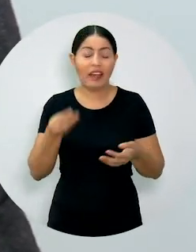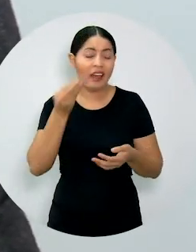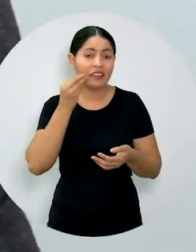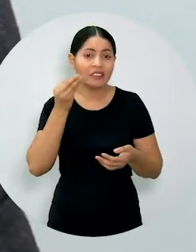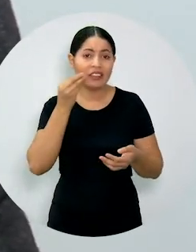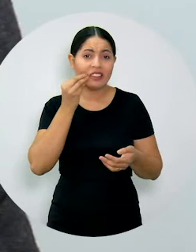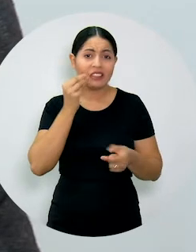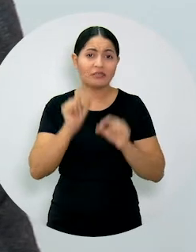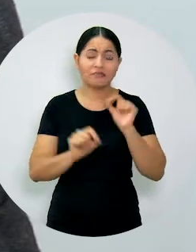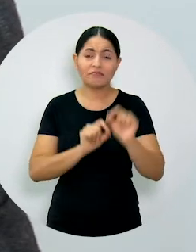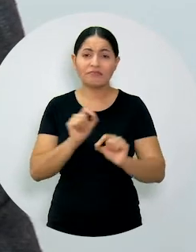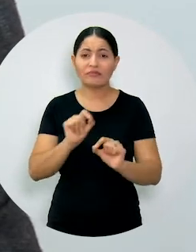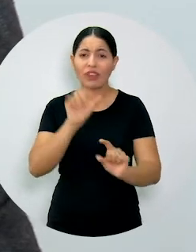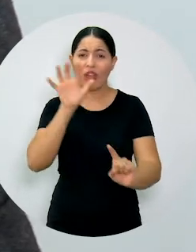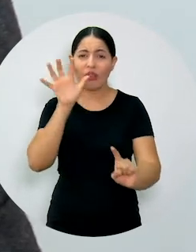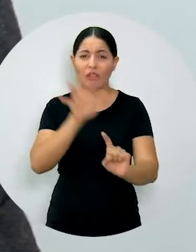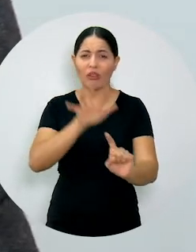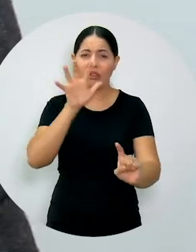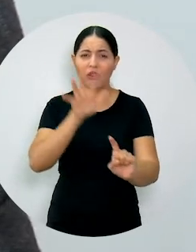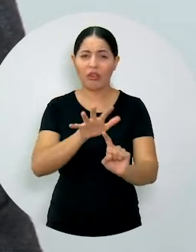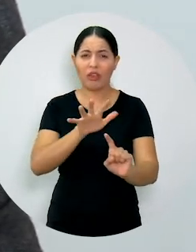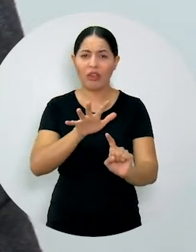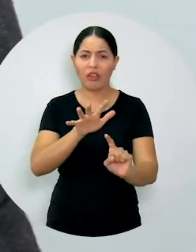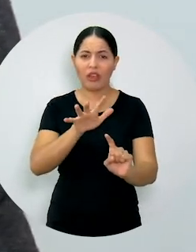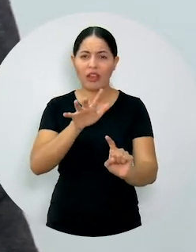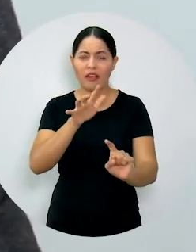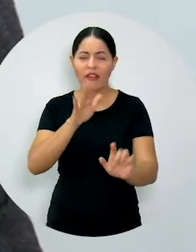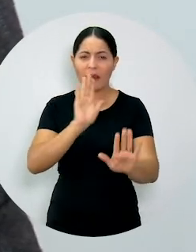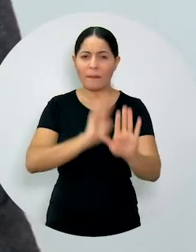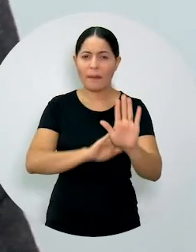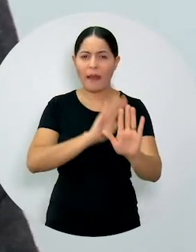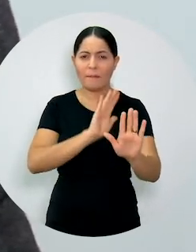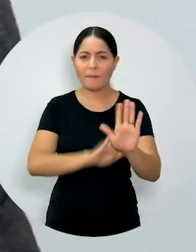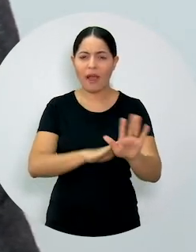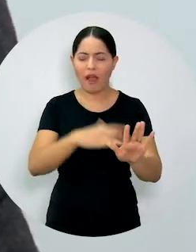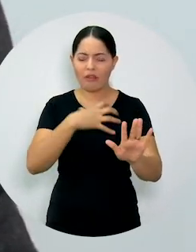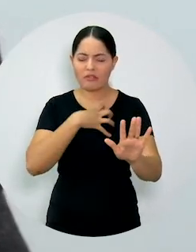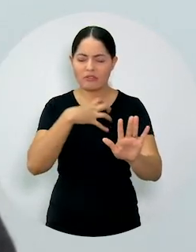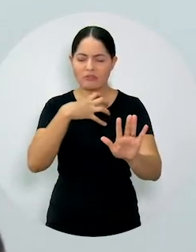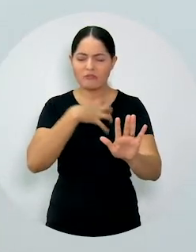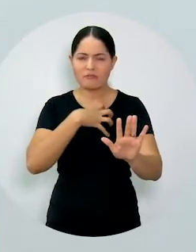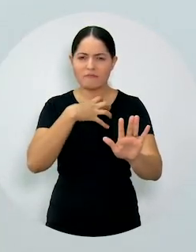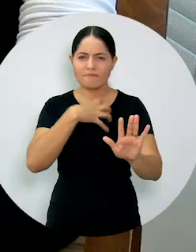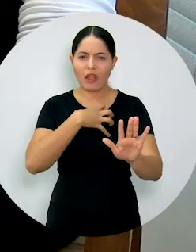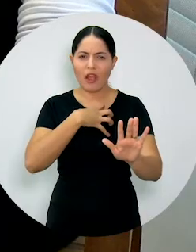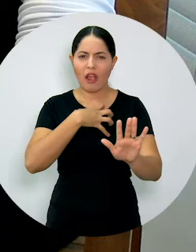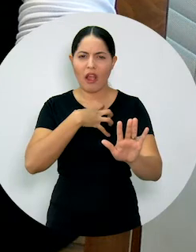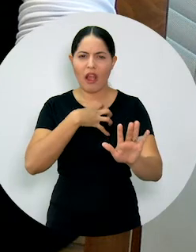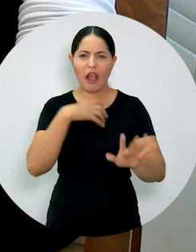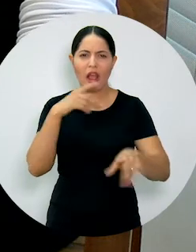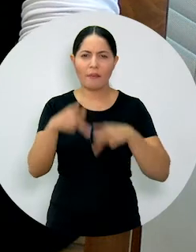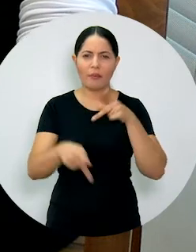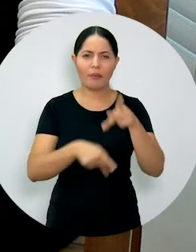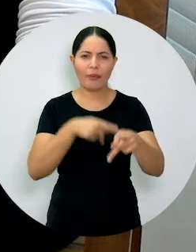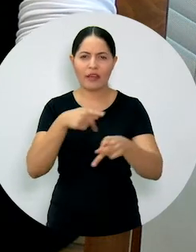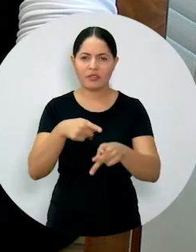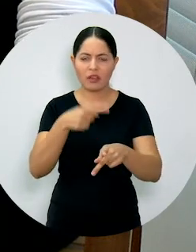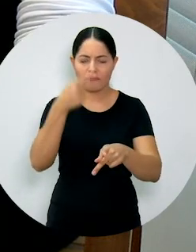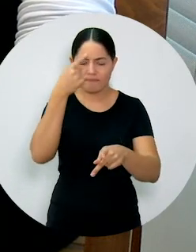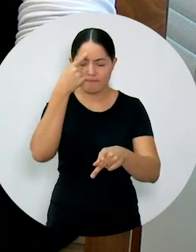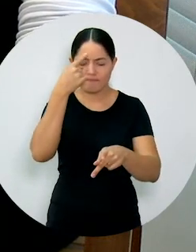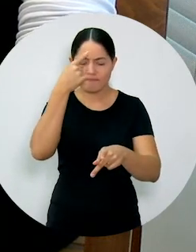se tenta fazer é forçar a aceitação de ideias fáceis e emocionais. A emoção toma lugar